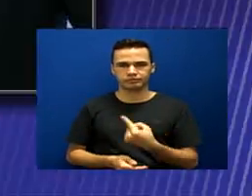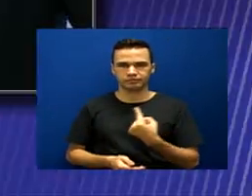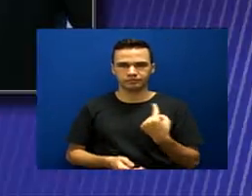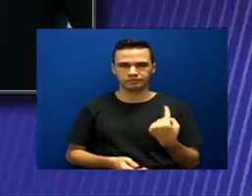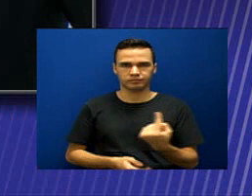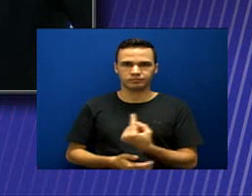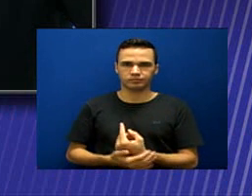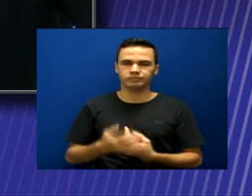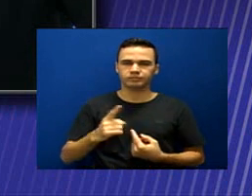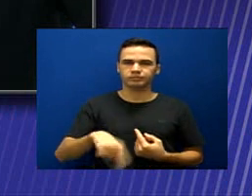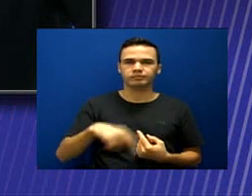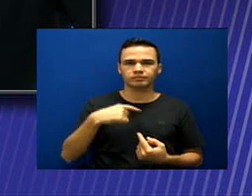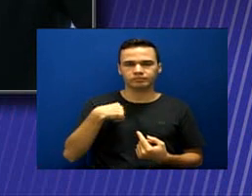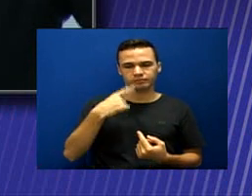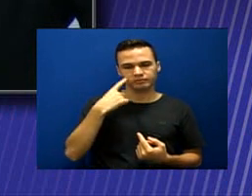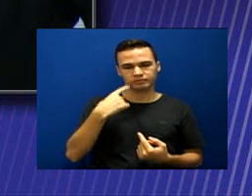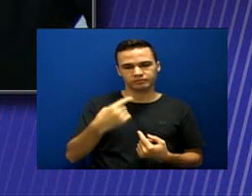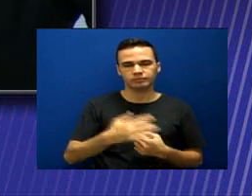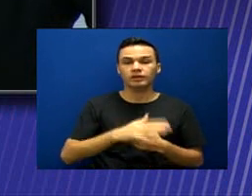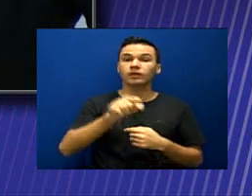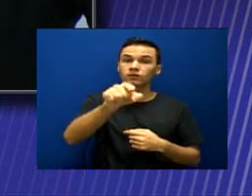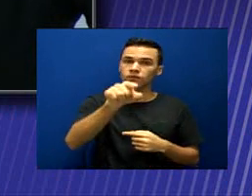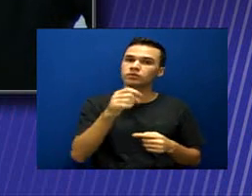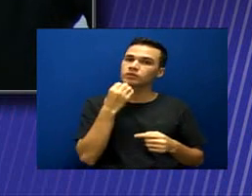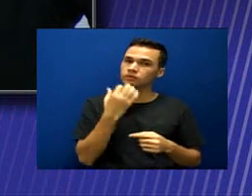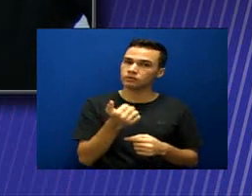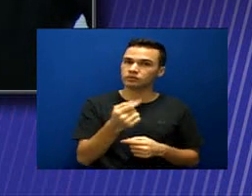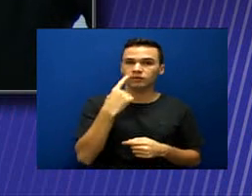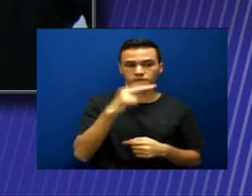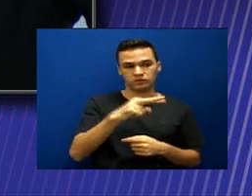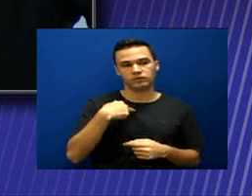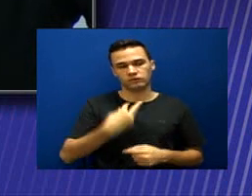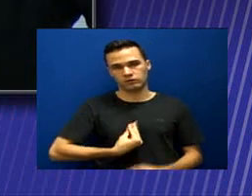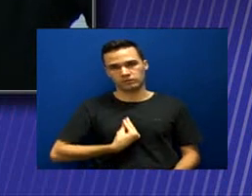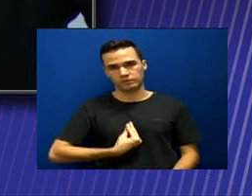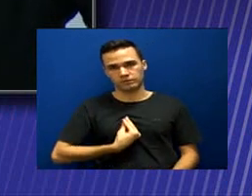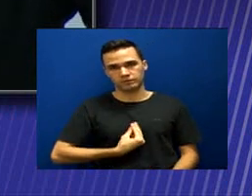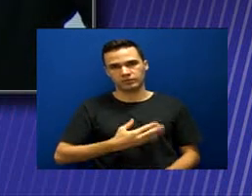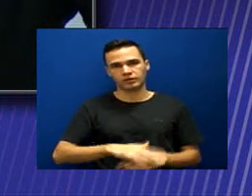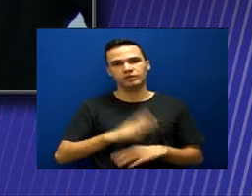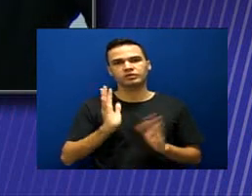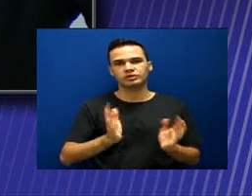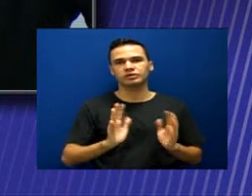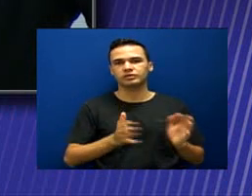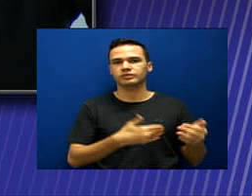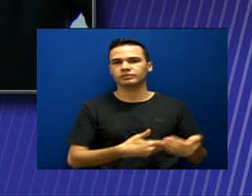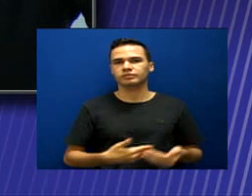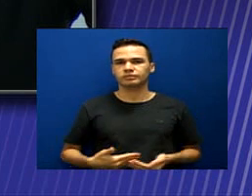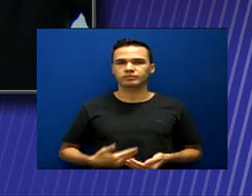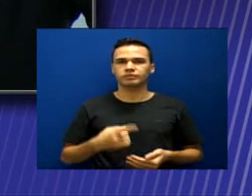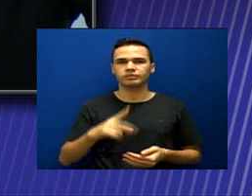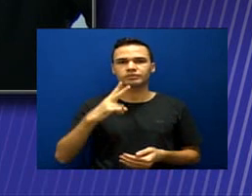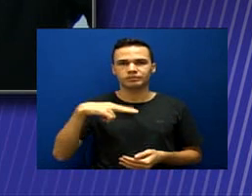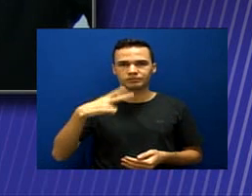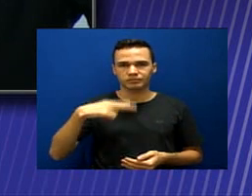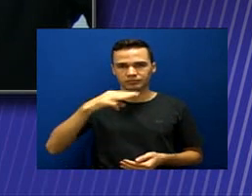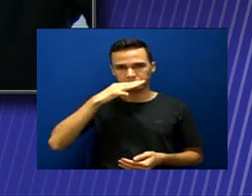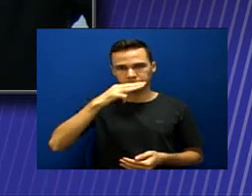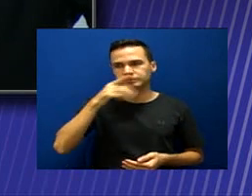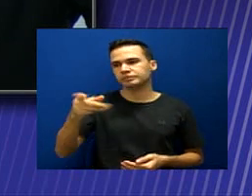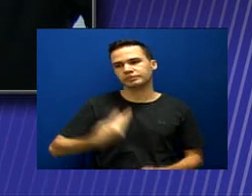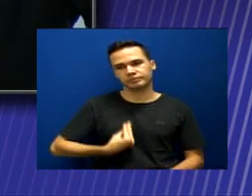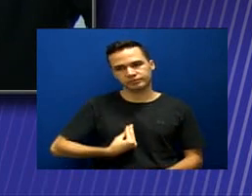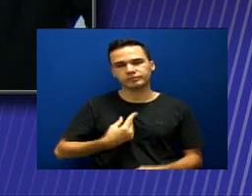nós fizemos uma leitura com relação a isso. E você estava lá, você sabe a maneira com que foram recebidos. Vereador Martinez estava